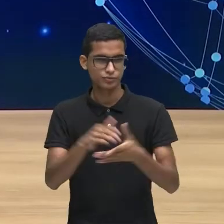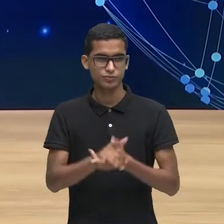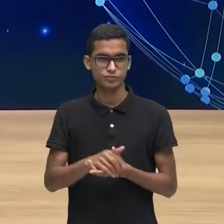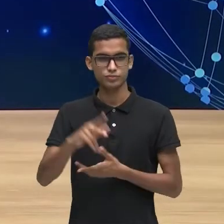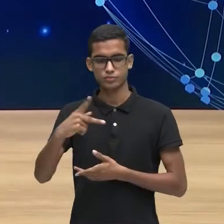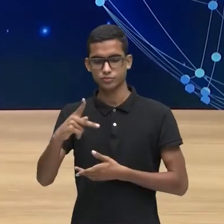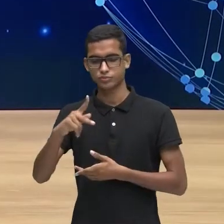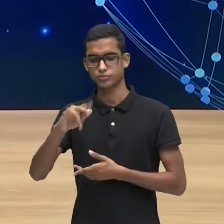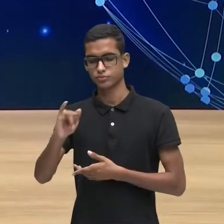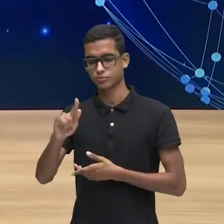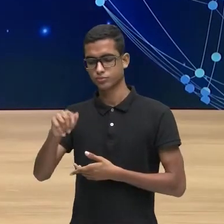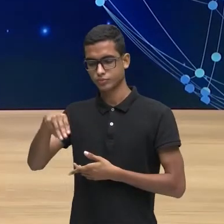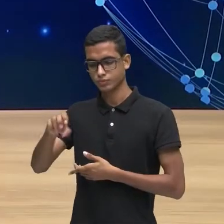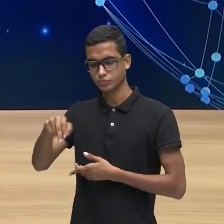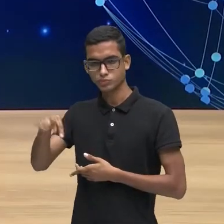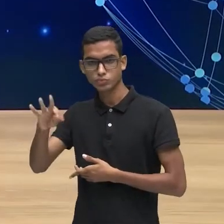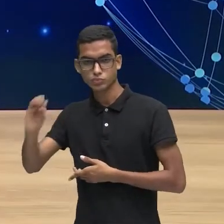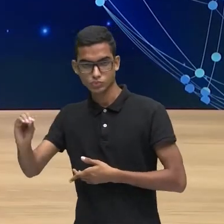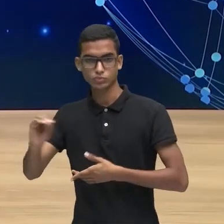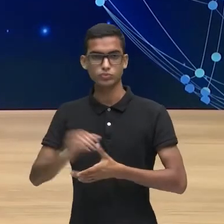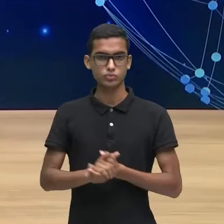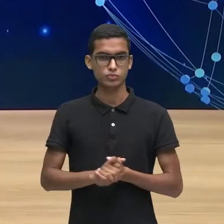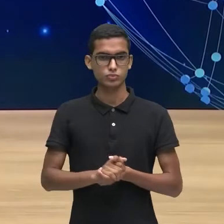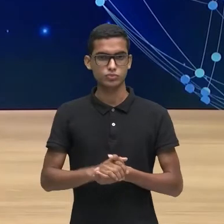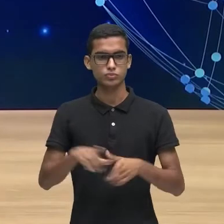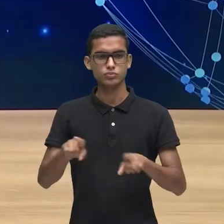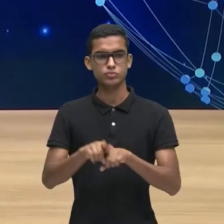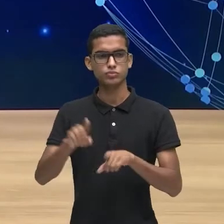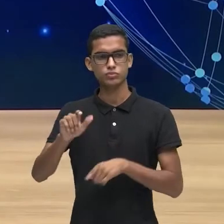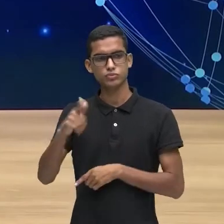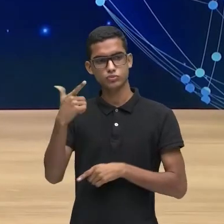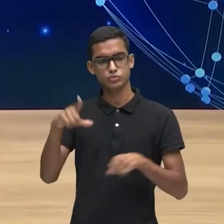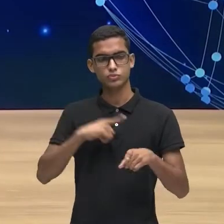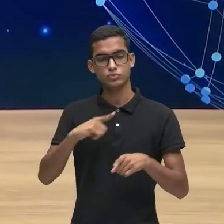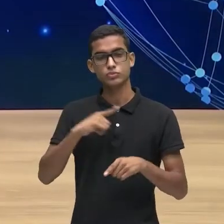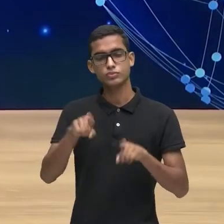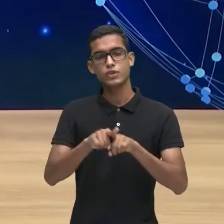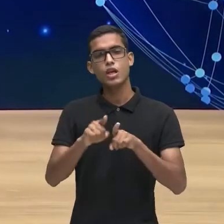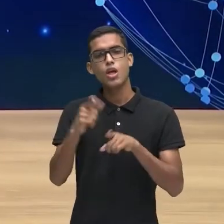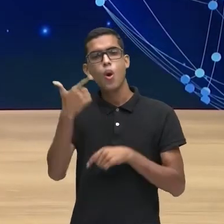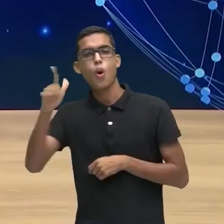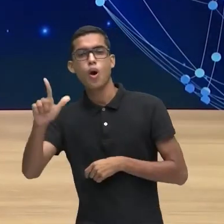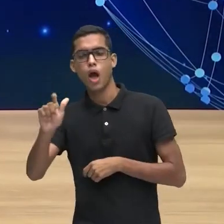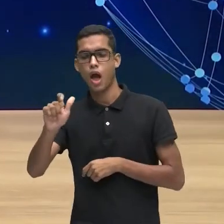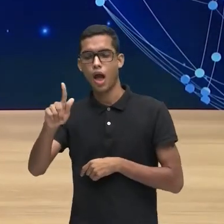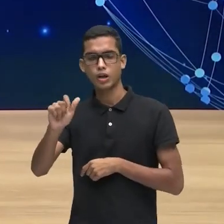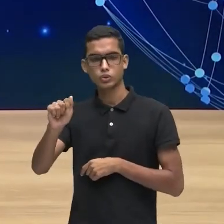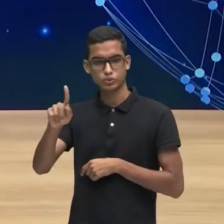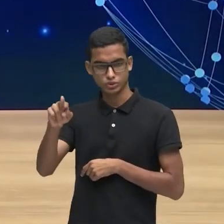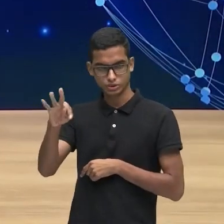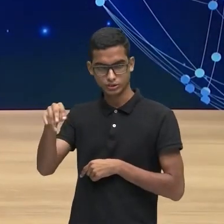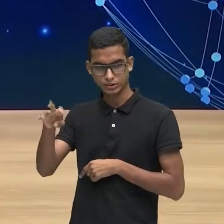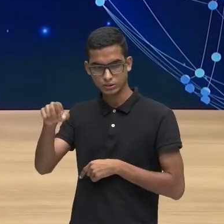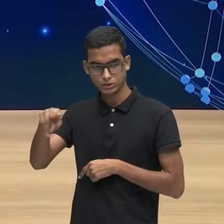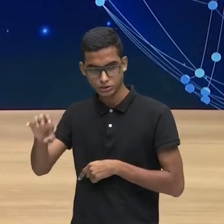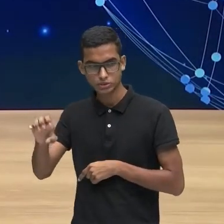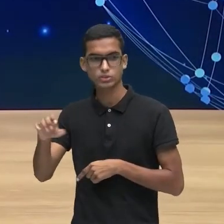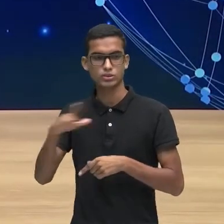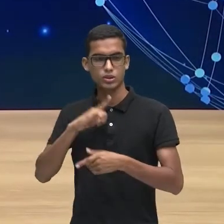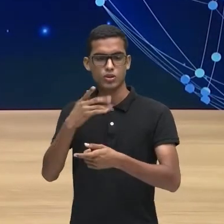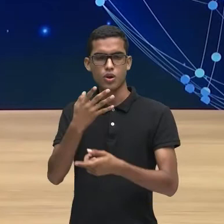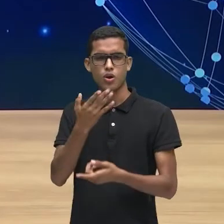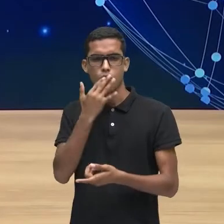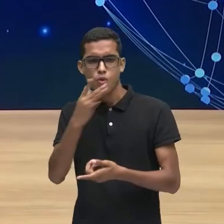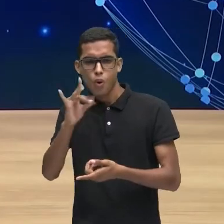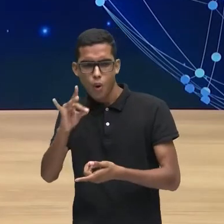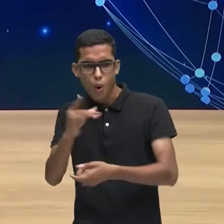o aglutinante. O que vem ser o aglutinante? Pode ser a cola polar, essa que você utiliza na escola,